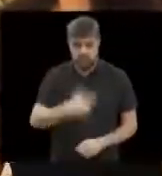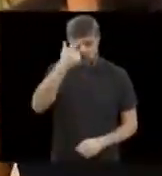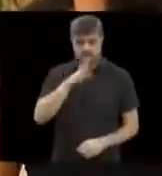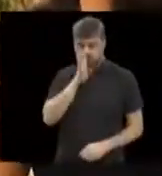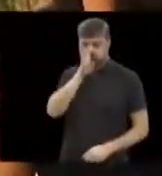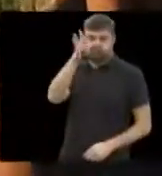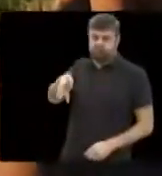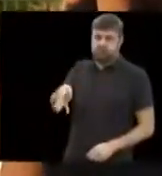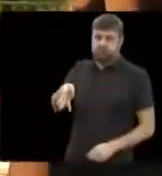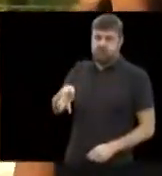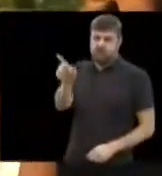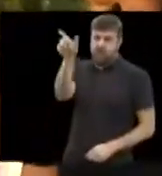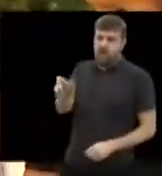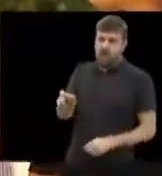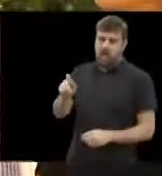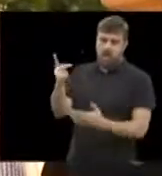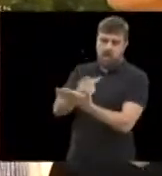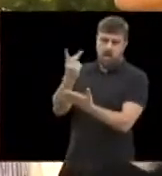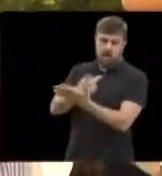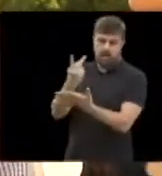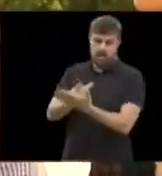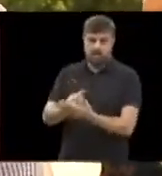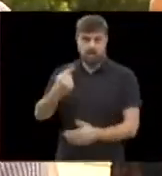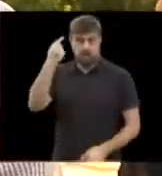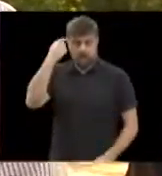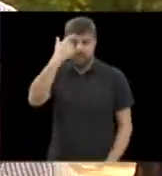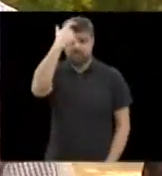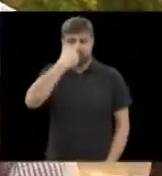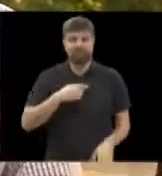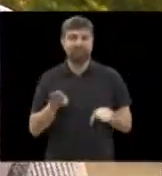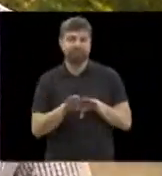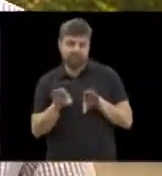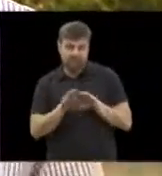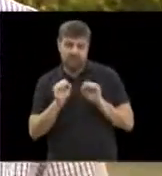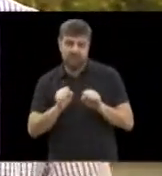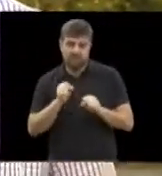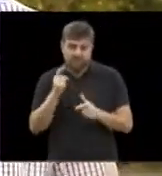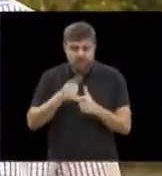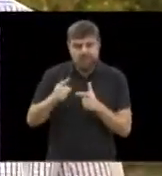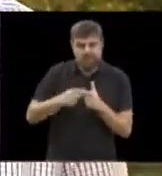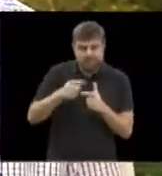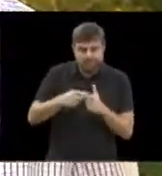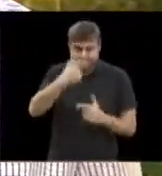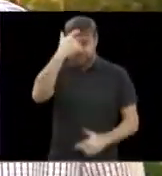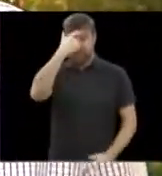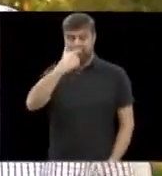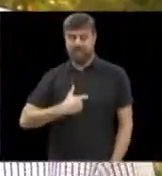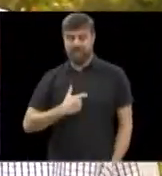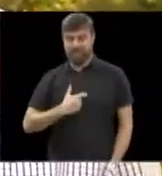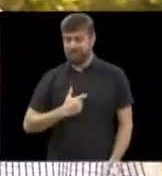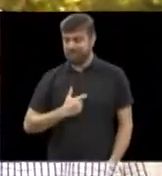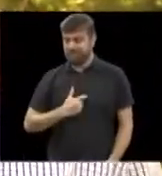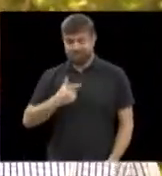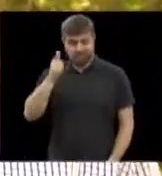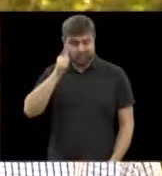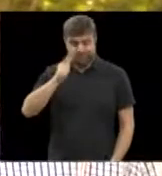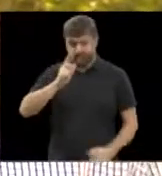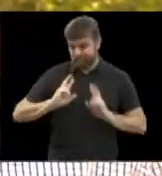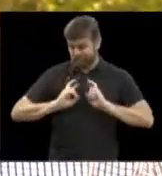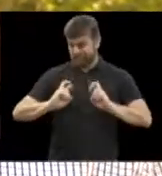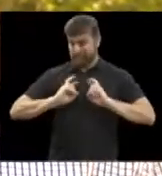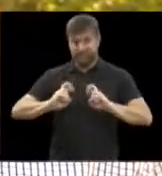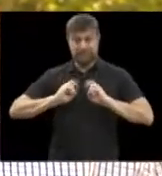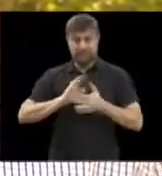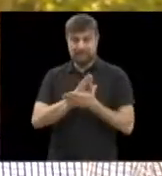era dela, simplesmente. Eu também pensava na possibilidade de ser algum problema comigo e que a gente não conseguia ter diagnosticado